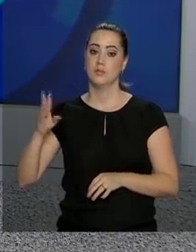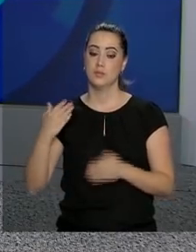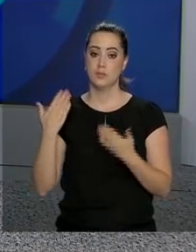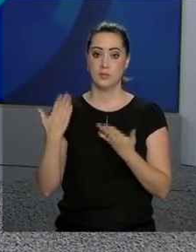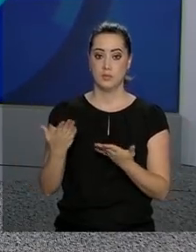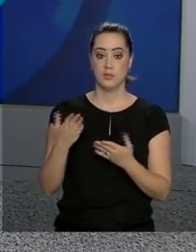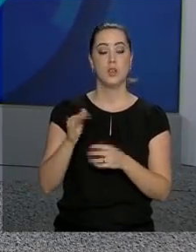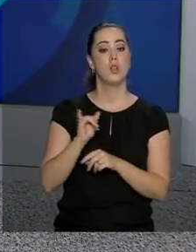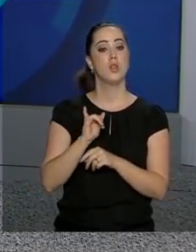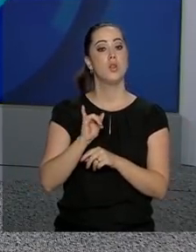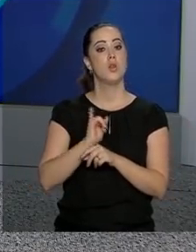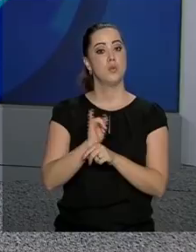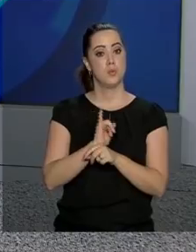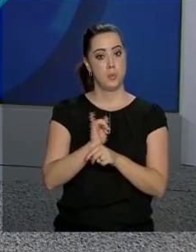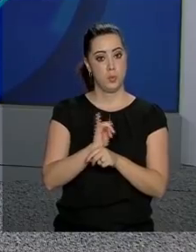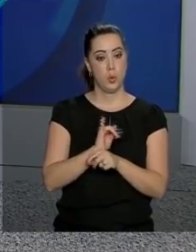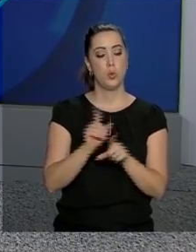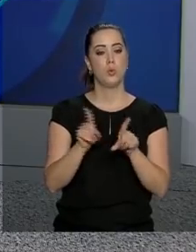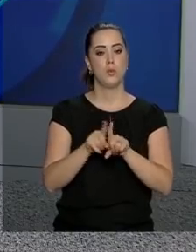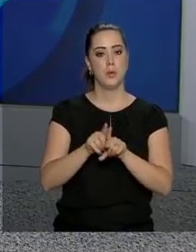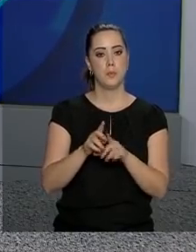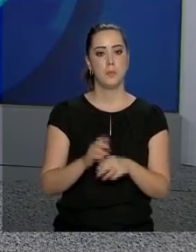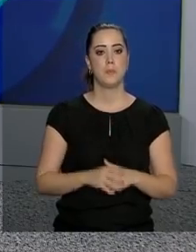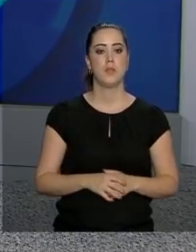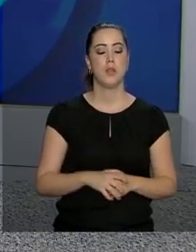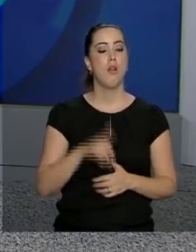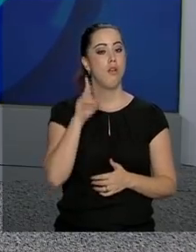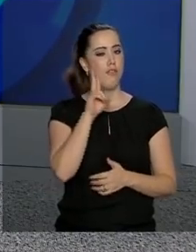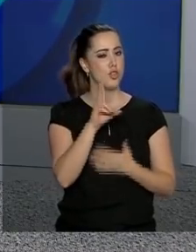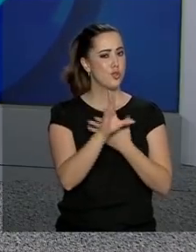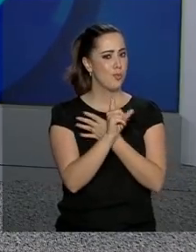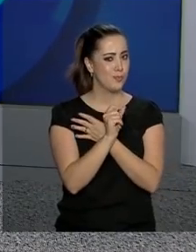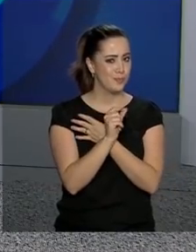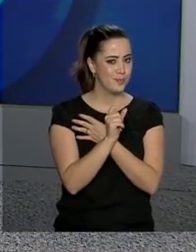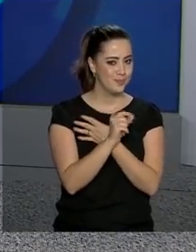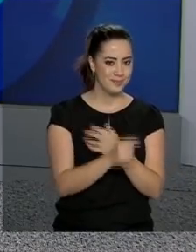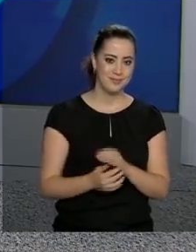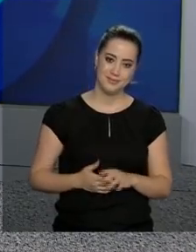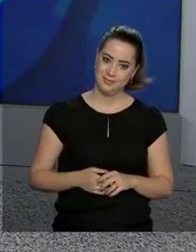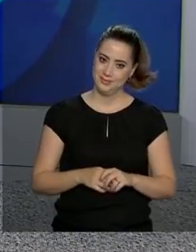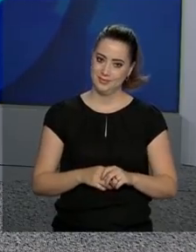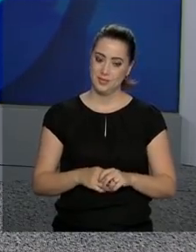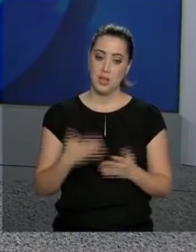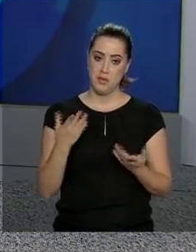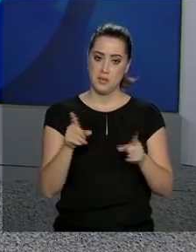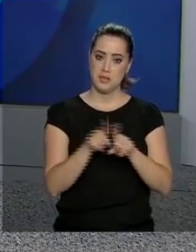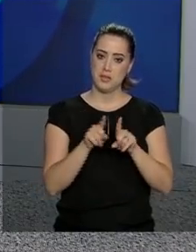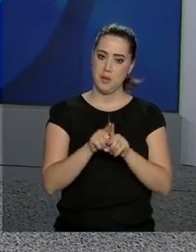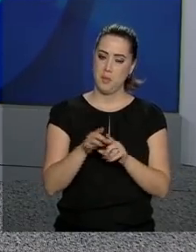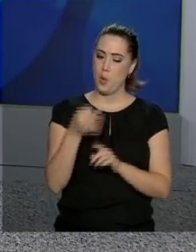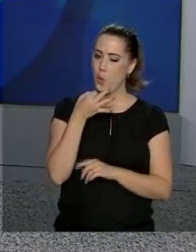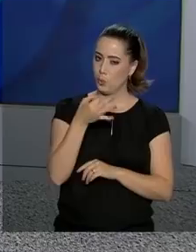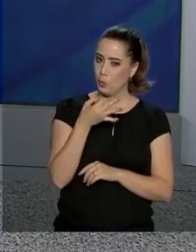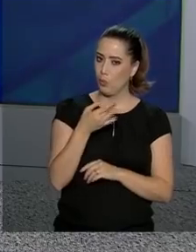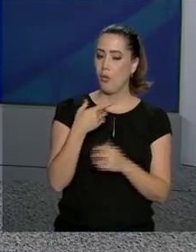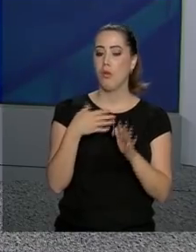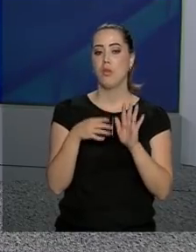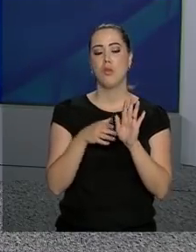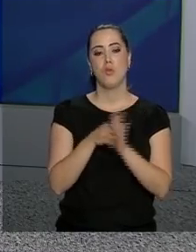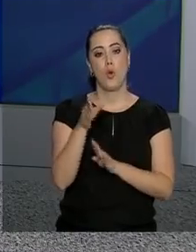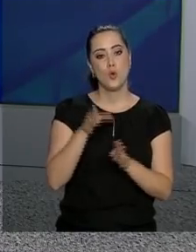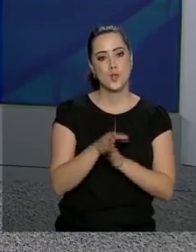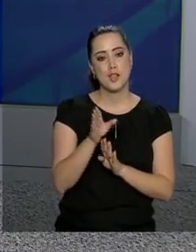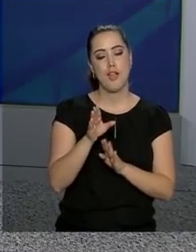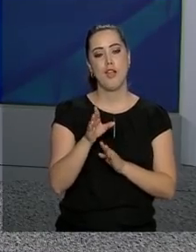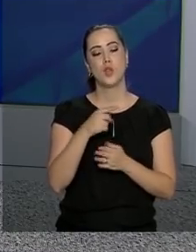pelo site da NBR e pelo canal no YouTube. Acesse também o nosso perfil no Twitter e você pode ainda mandar sugestões de